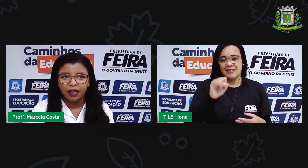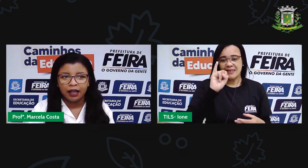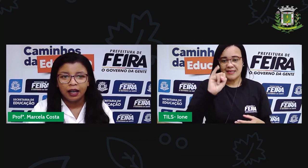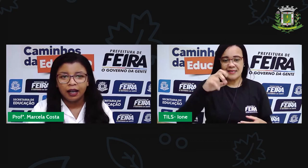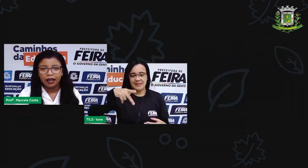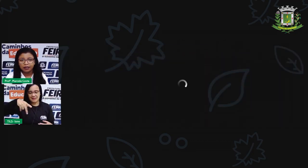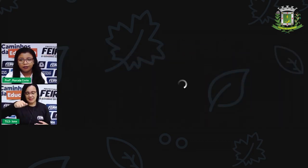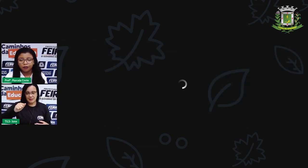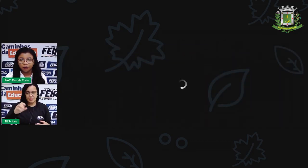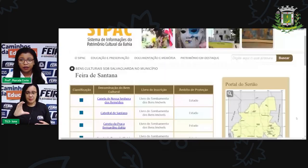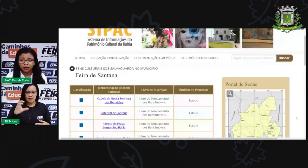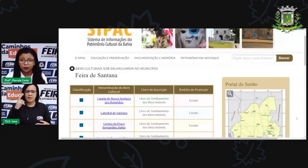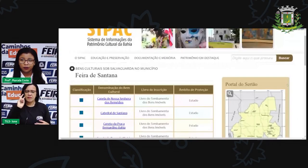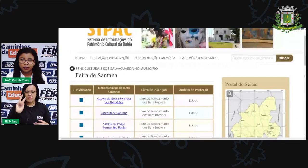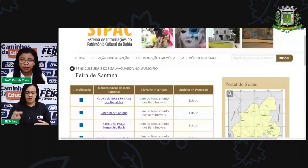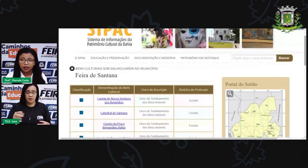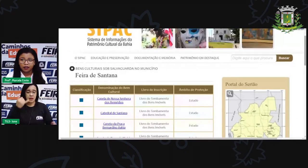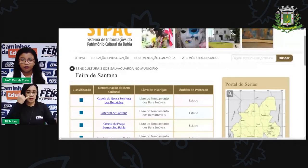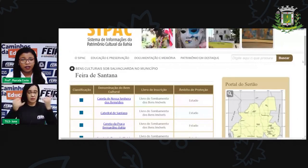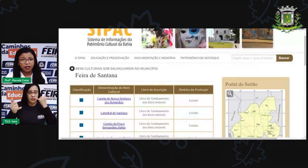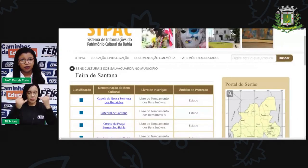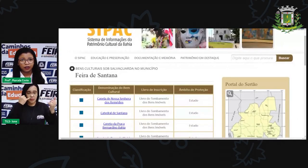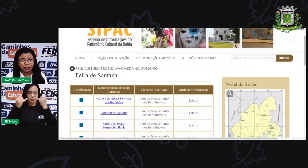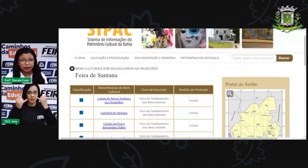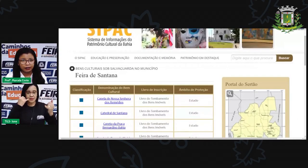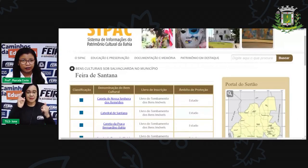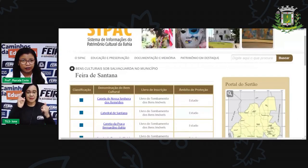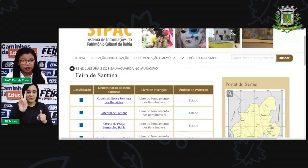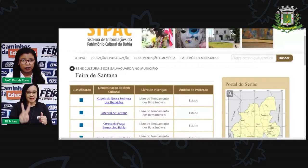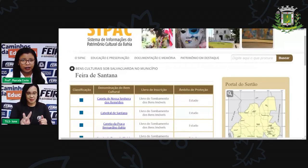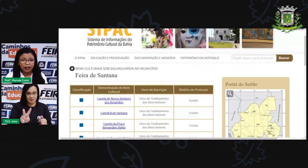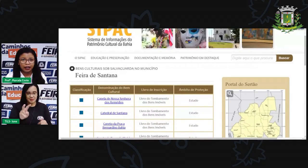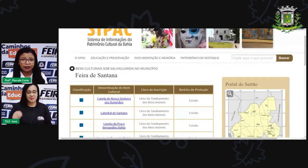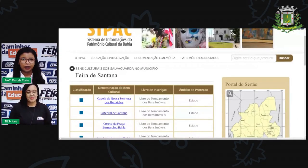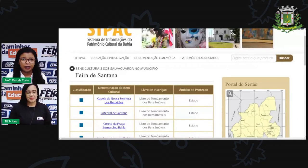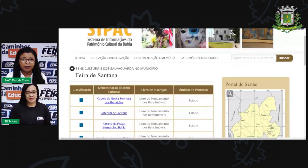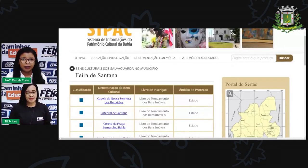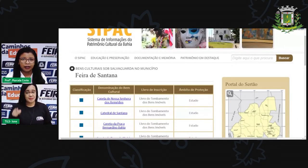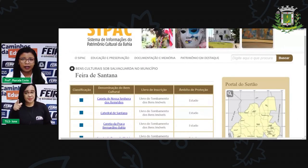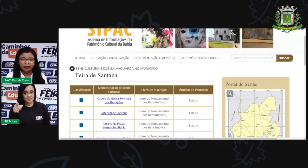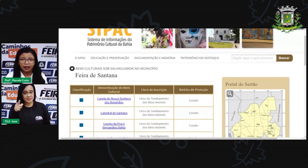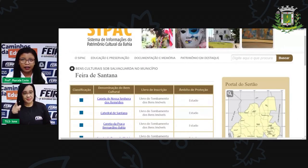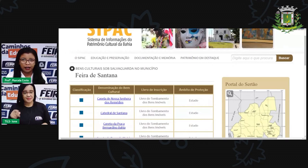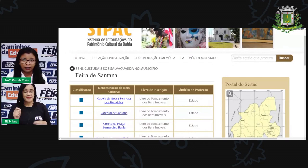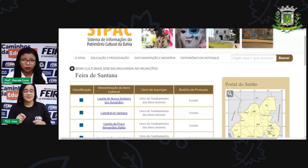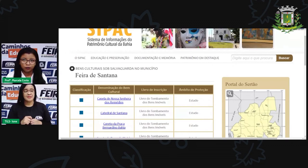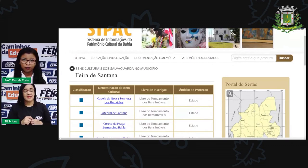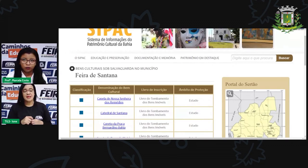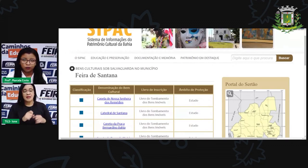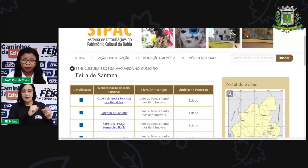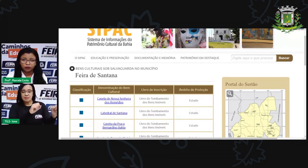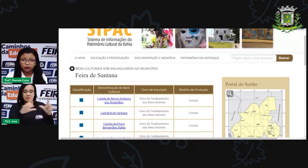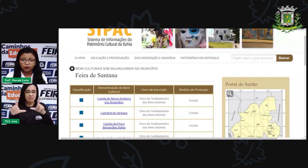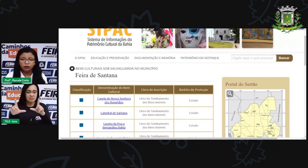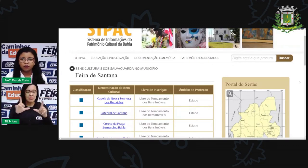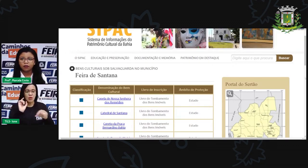as informações. Vejam, crianças, que ela traz aqui detalhado